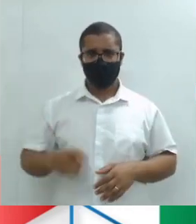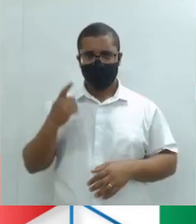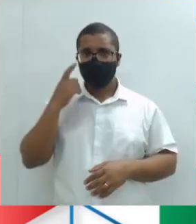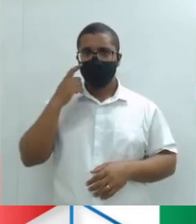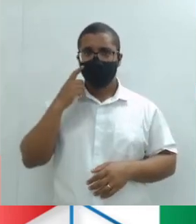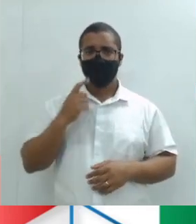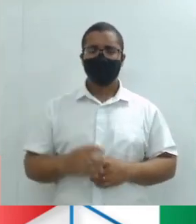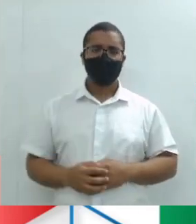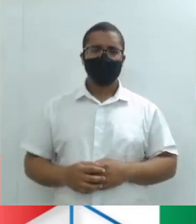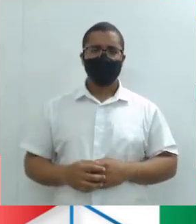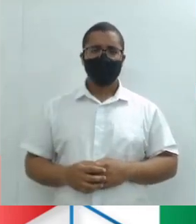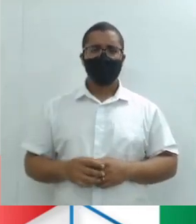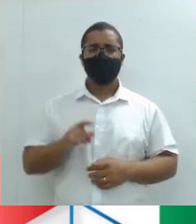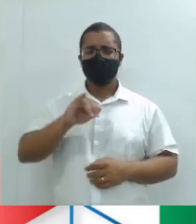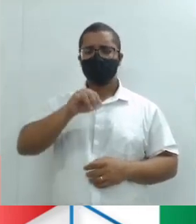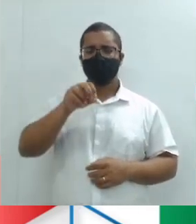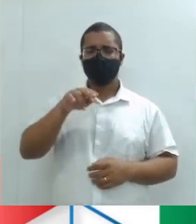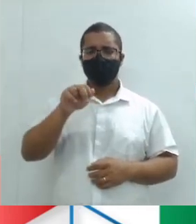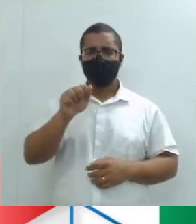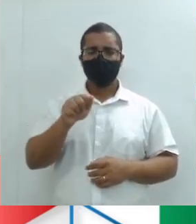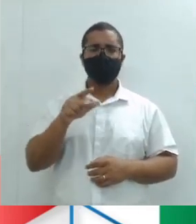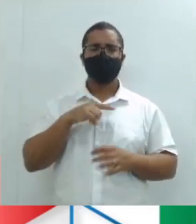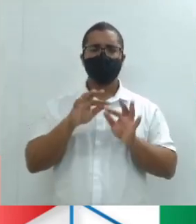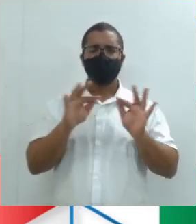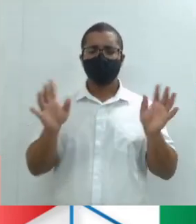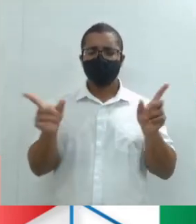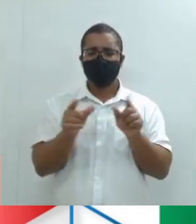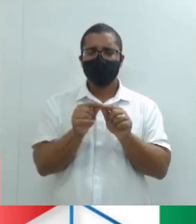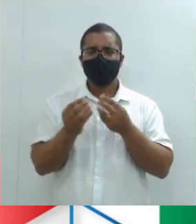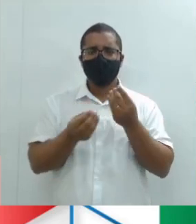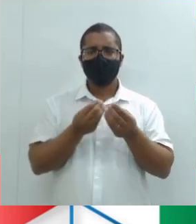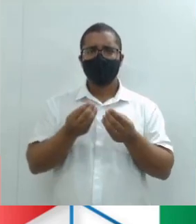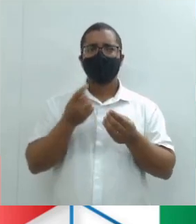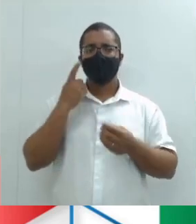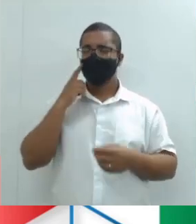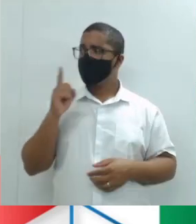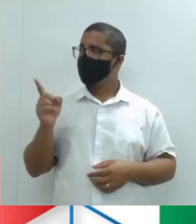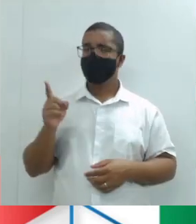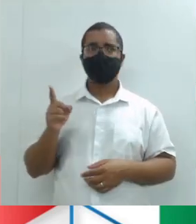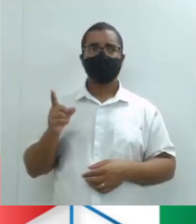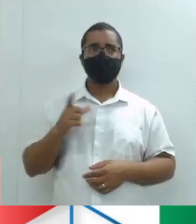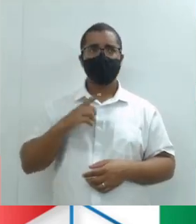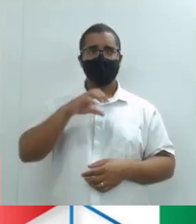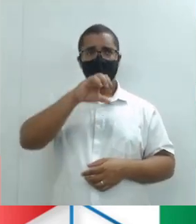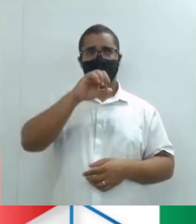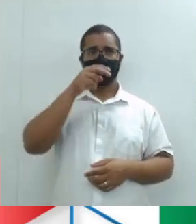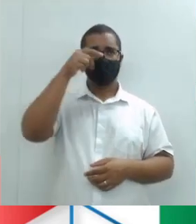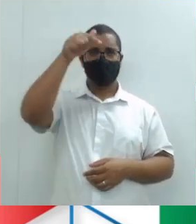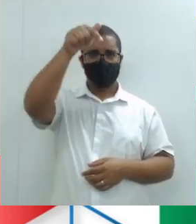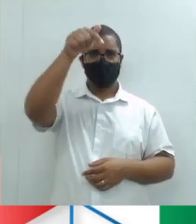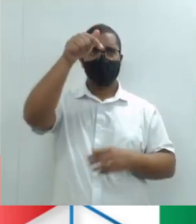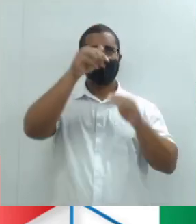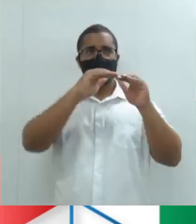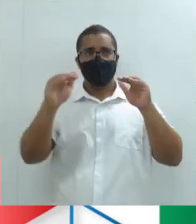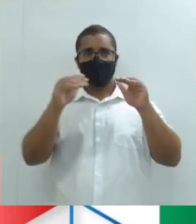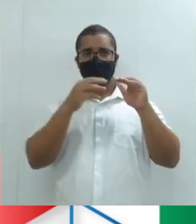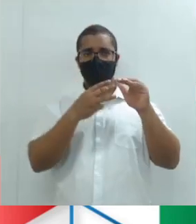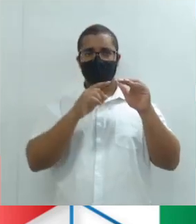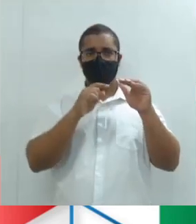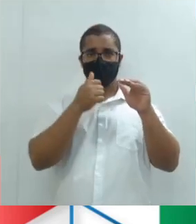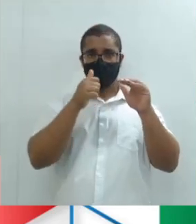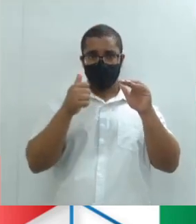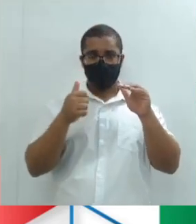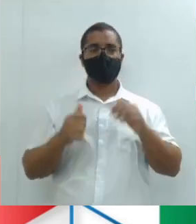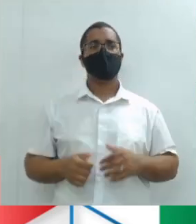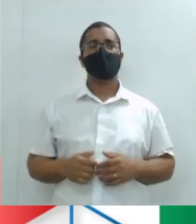tá? Como Joana simplificou uma expressão utilizada a propriedade. Olha como ela fez aí, ó. 9 elevado a 7 sobre 3 elevado a